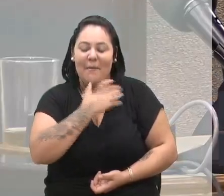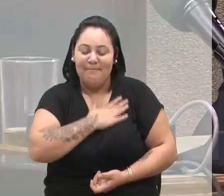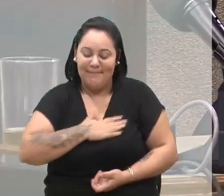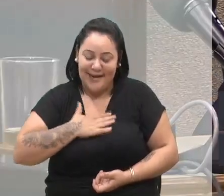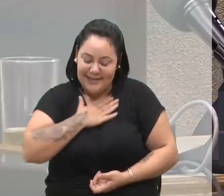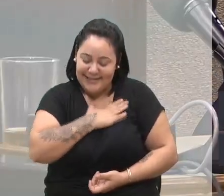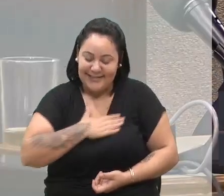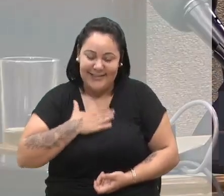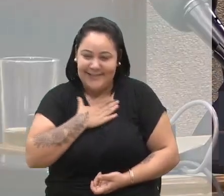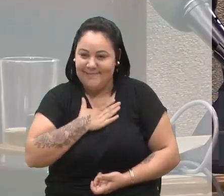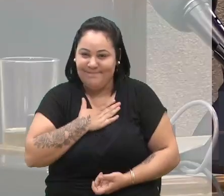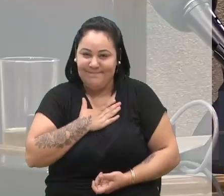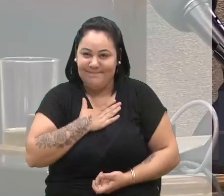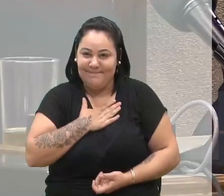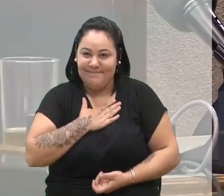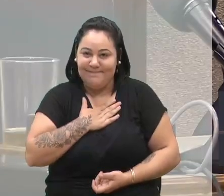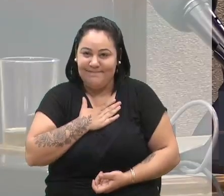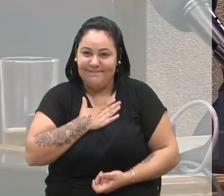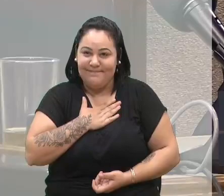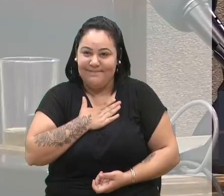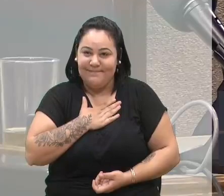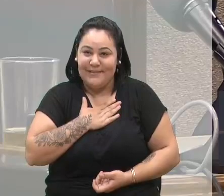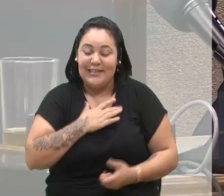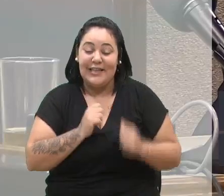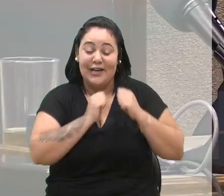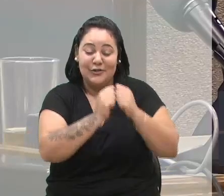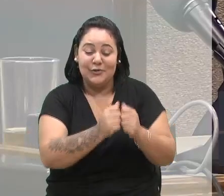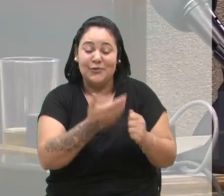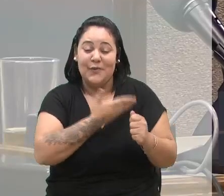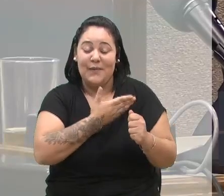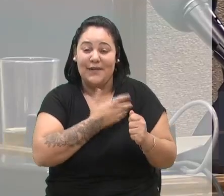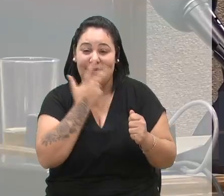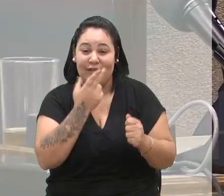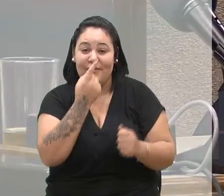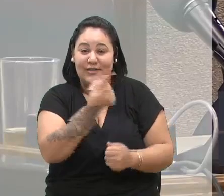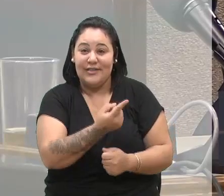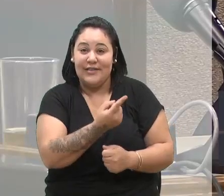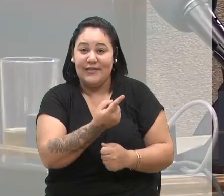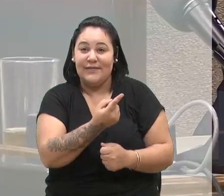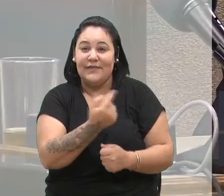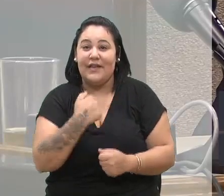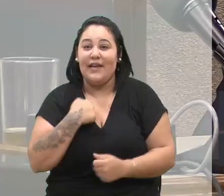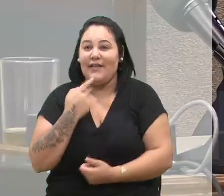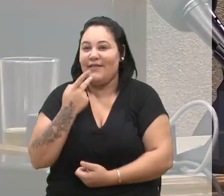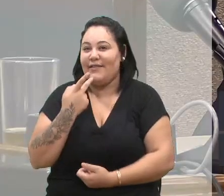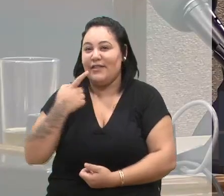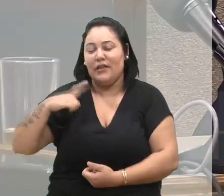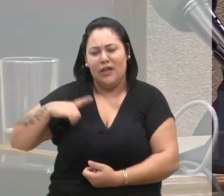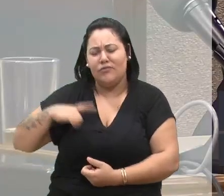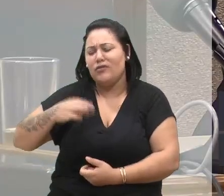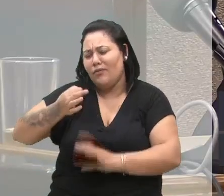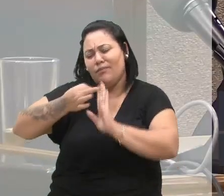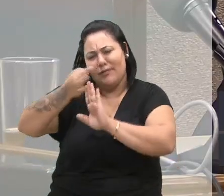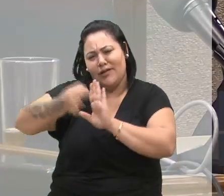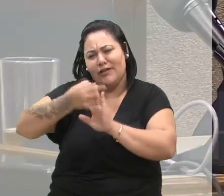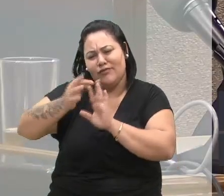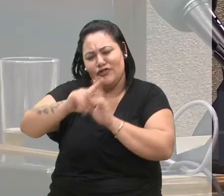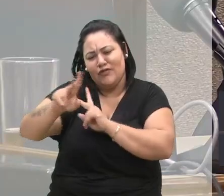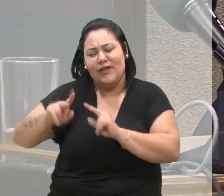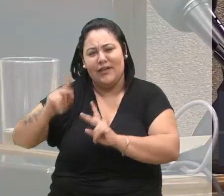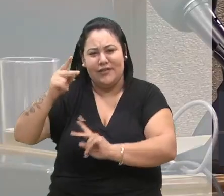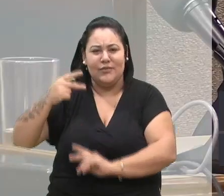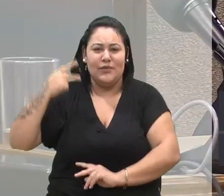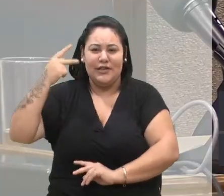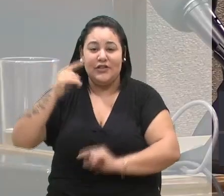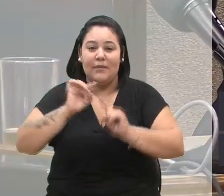prazer compartilhar aqui o plenário com um amigo. Reforço, temos divergências políticas, ideológicas, mas a